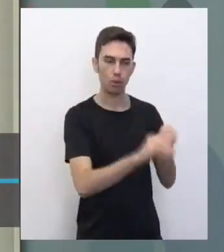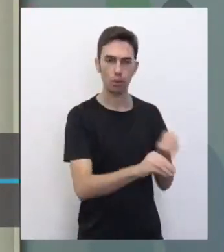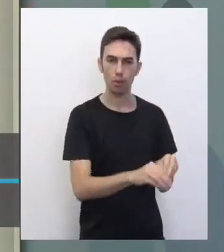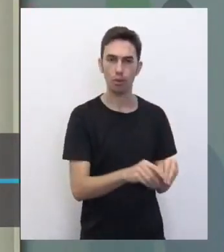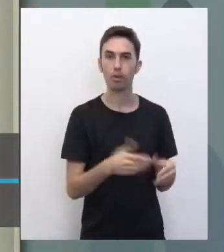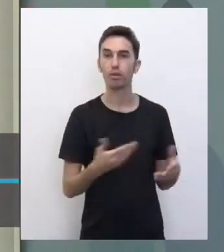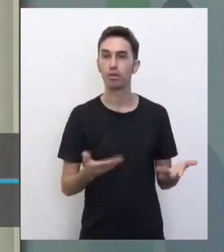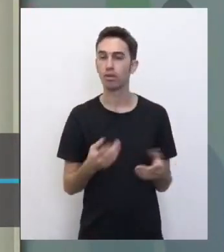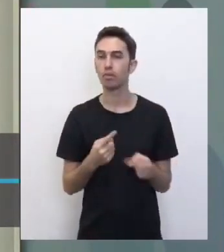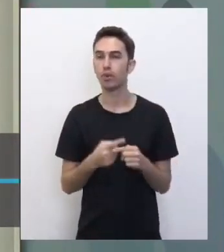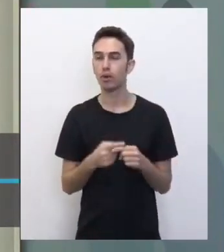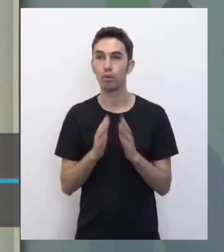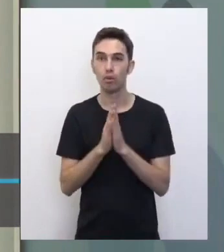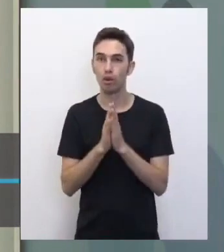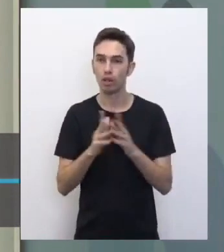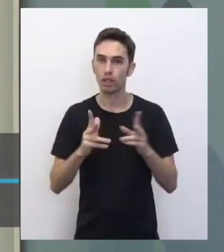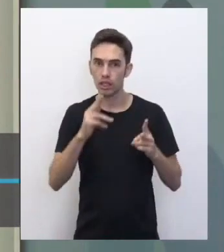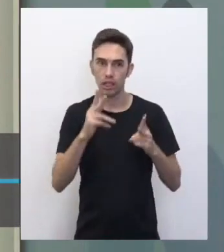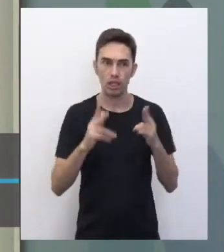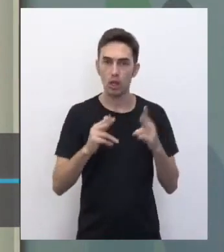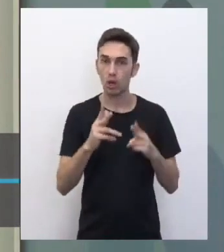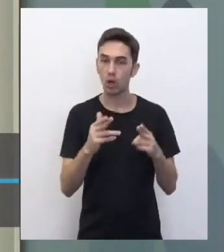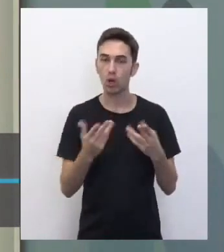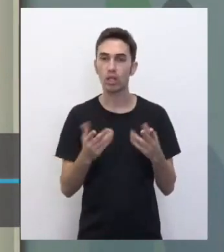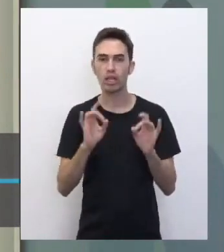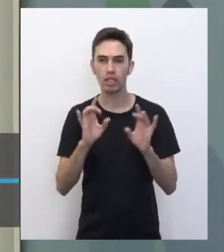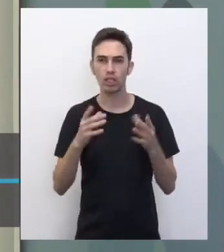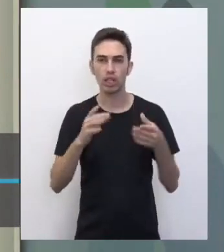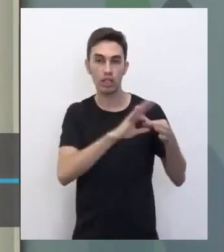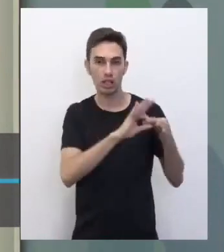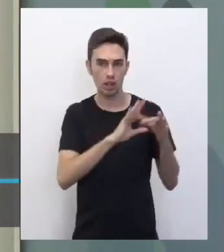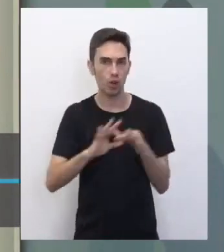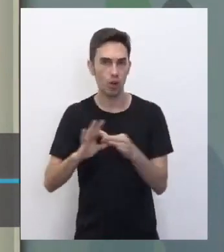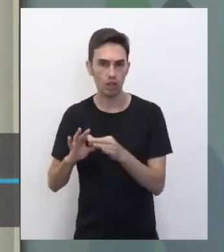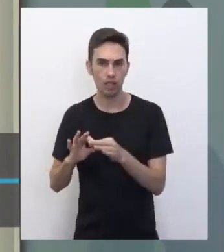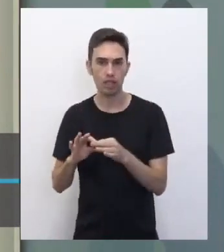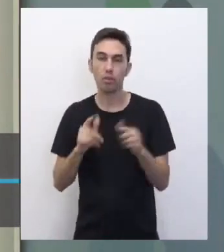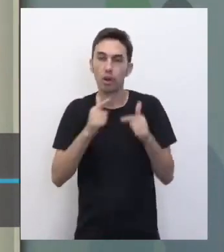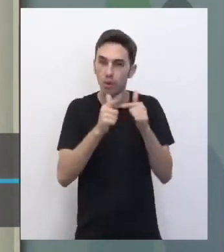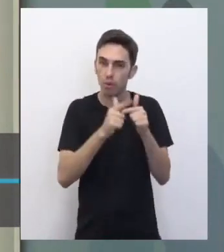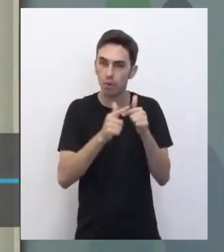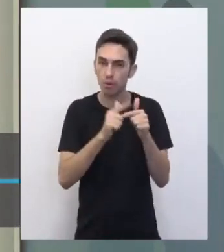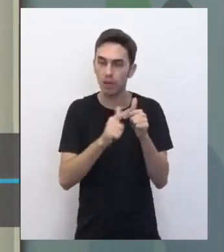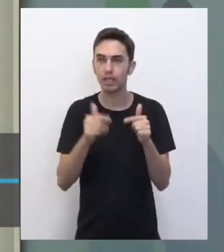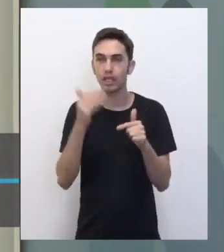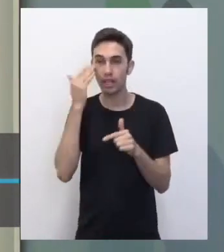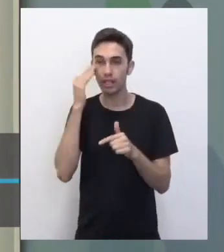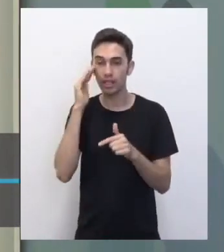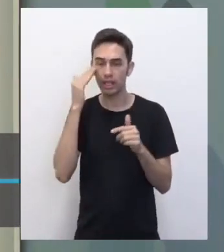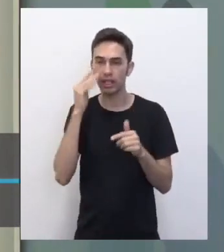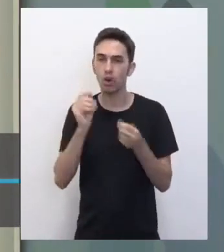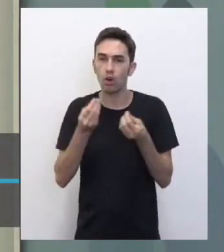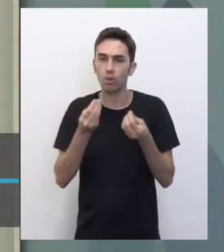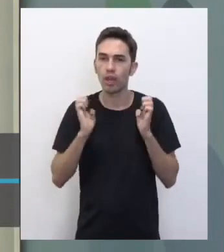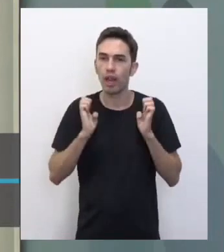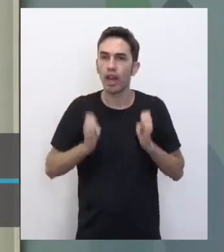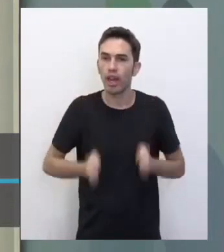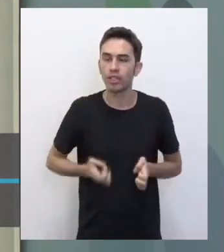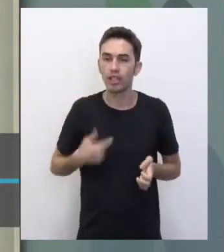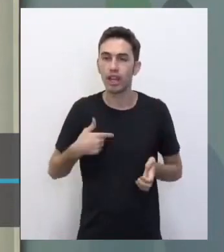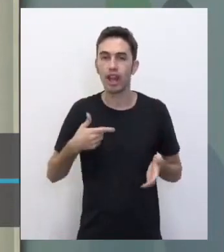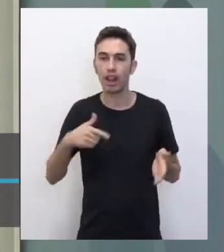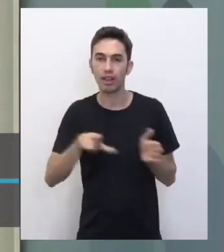poder compartilhar essa fala, né? A gente está dentro de um contexto para problematizar e perceber como a ética ela está